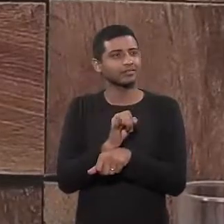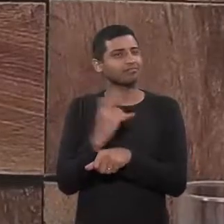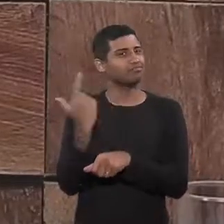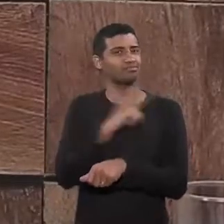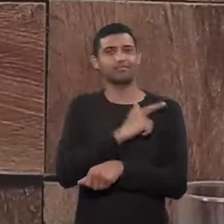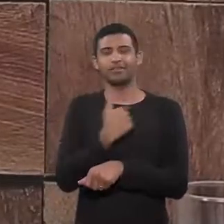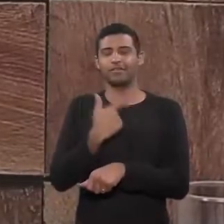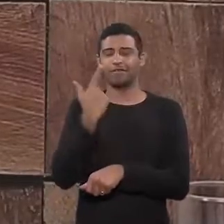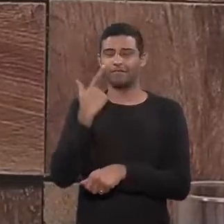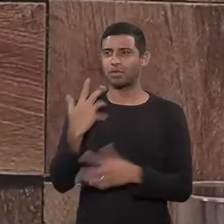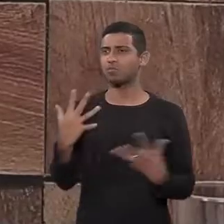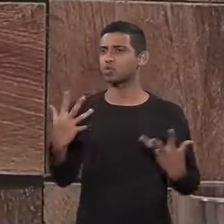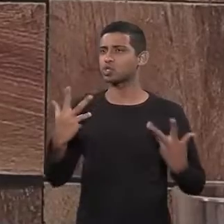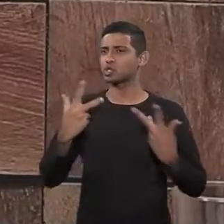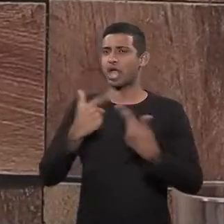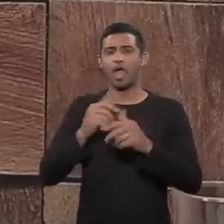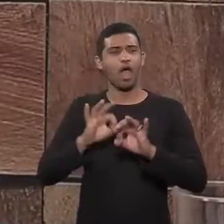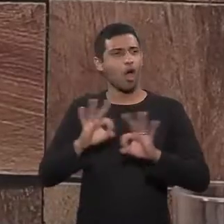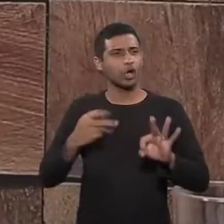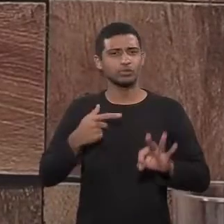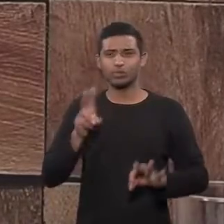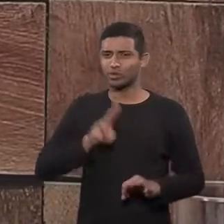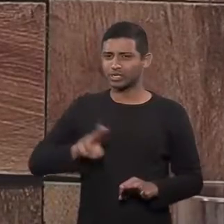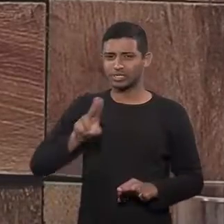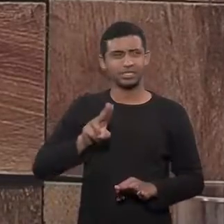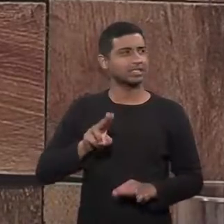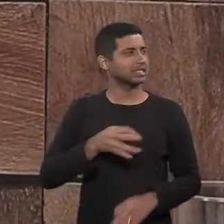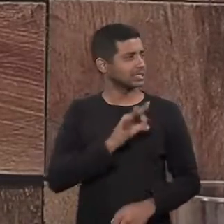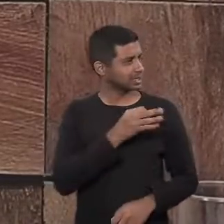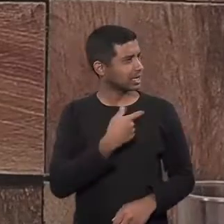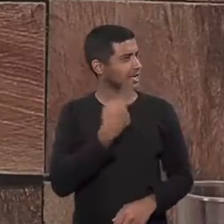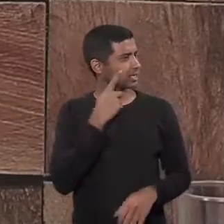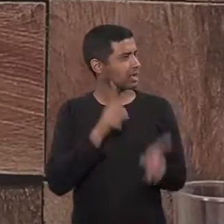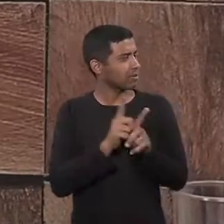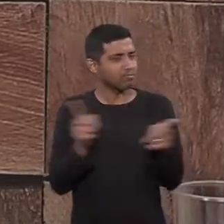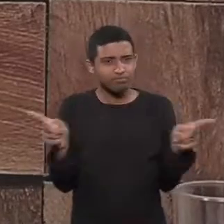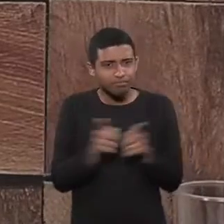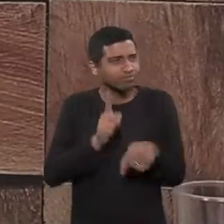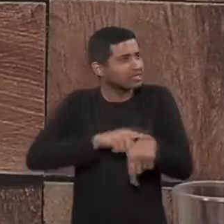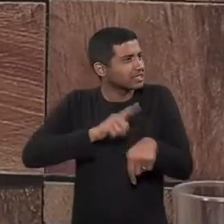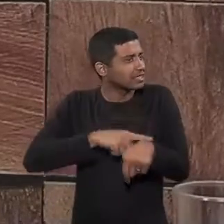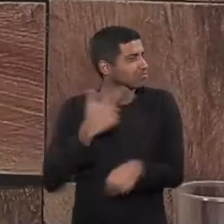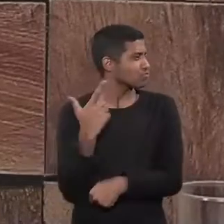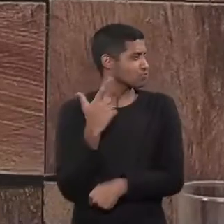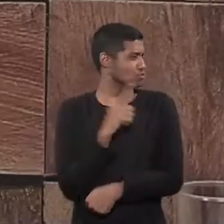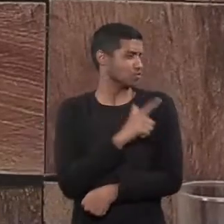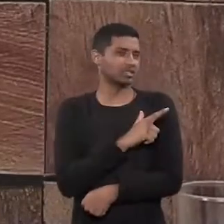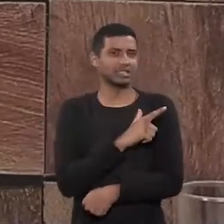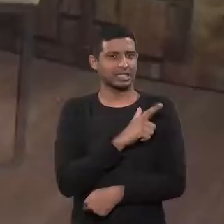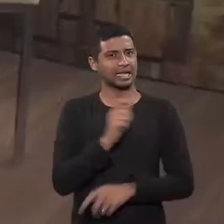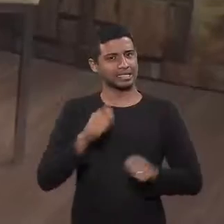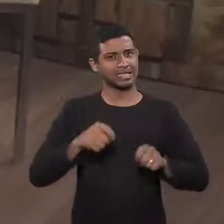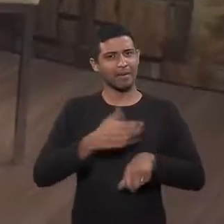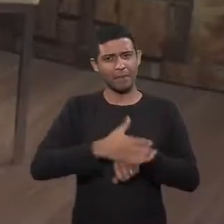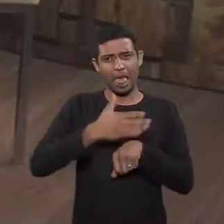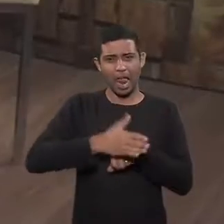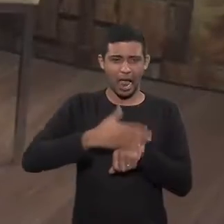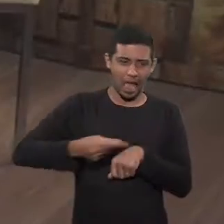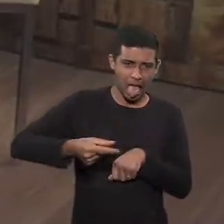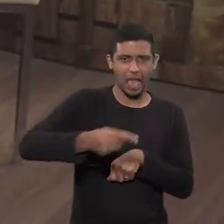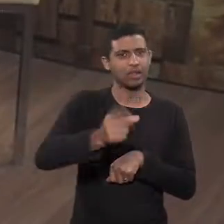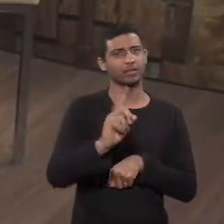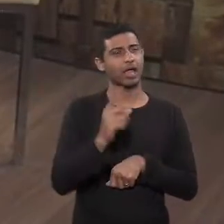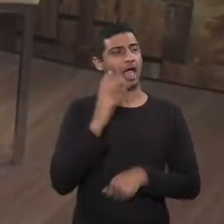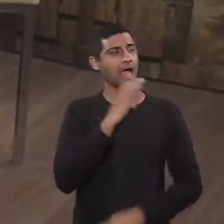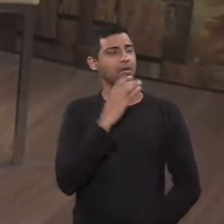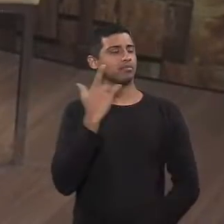com os alunos essas estratégias. E realmente é fantástico quando você as usa. Lógico, aí imagina. Porque isso vai remir um tempo também